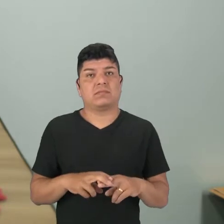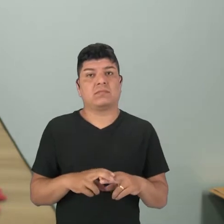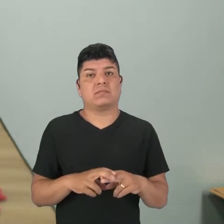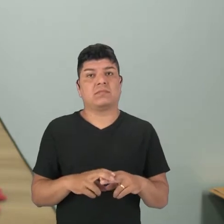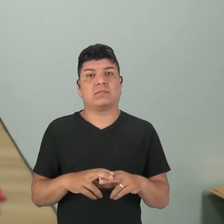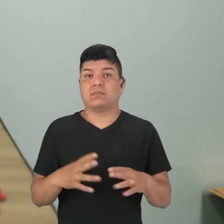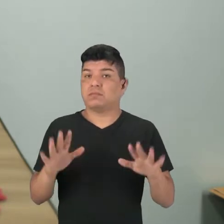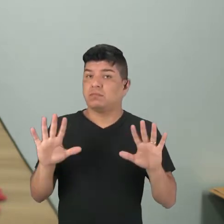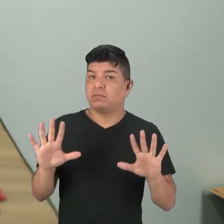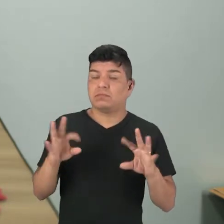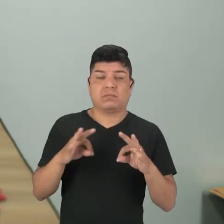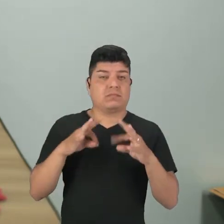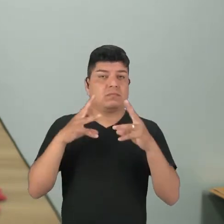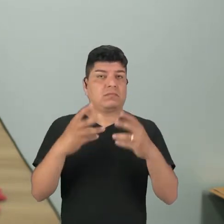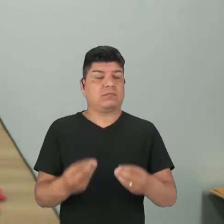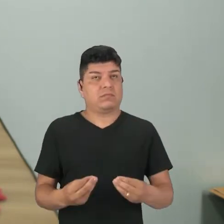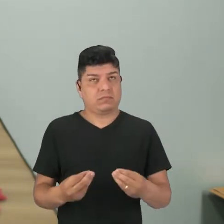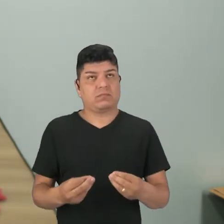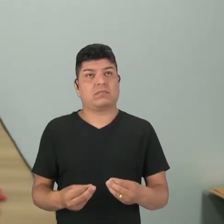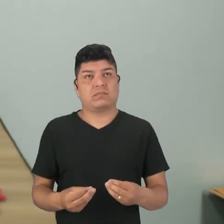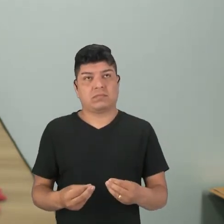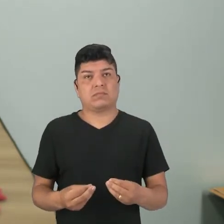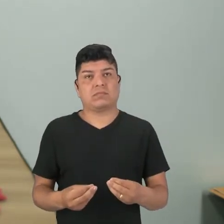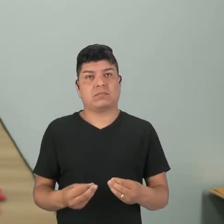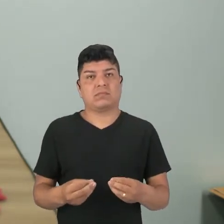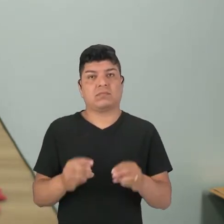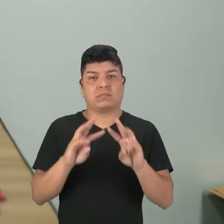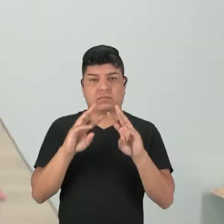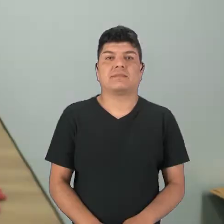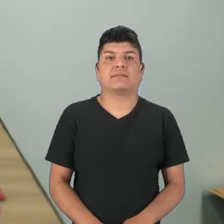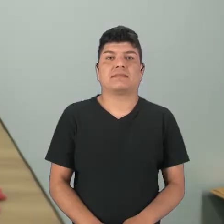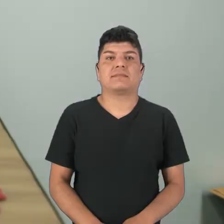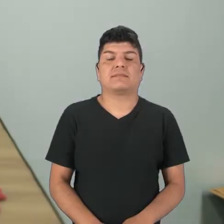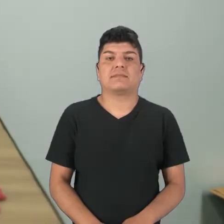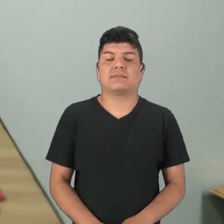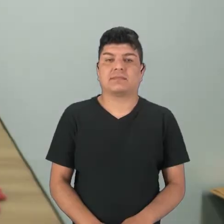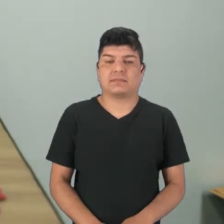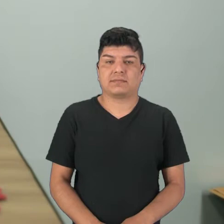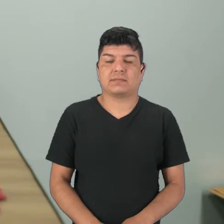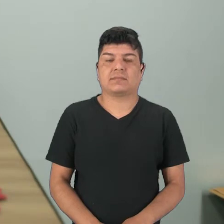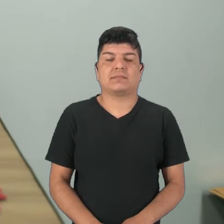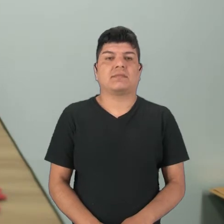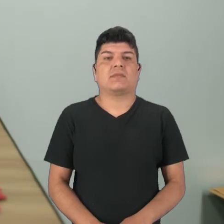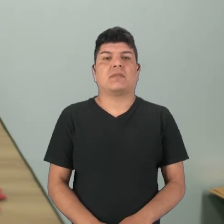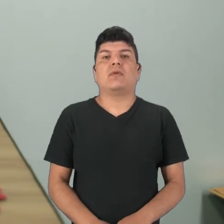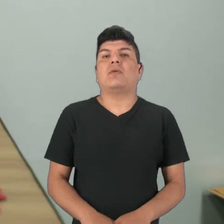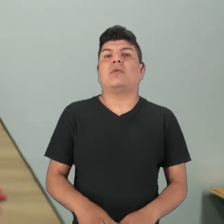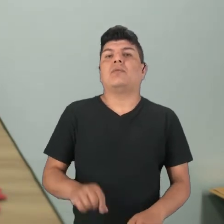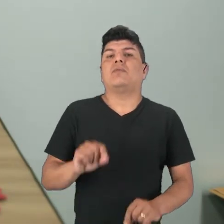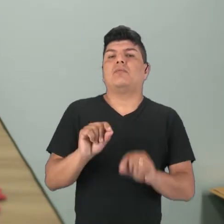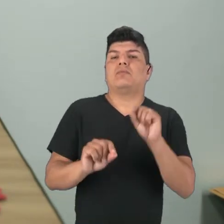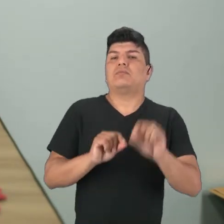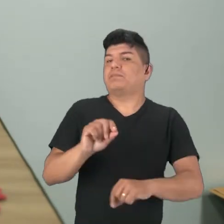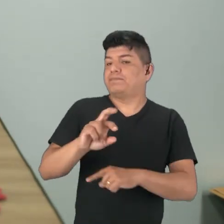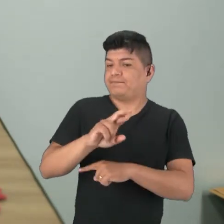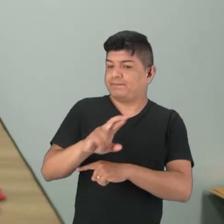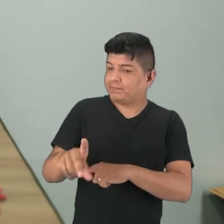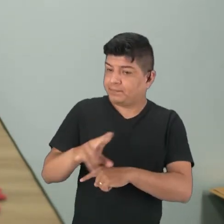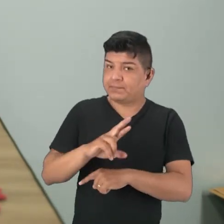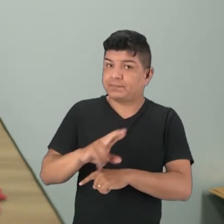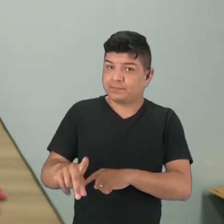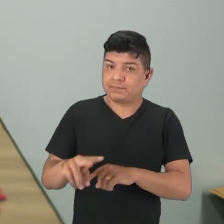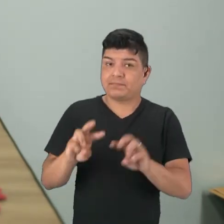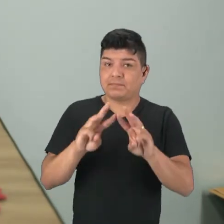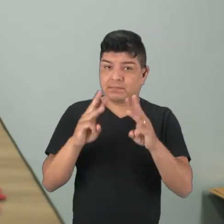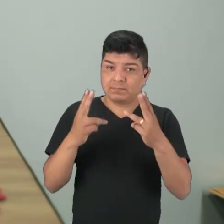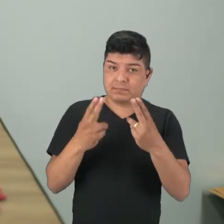que praticamente tudo, né, é matéria. Então, o que não é matéria, professora? Por